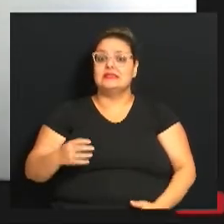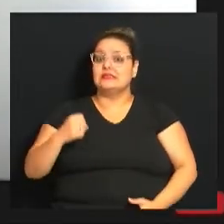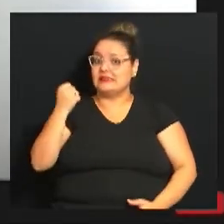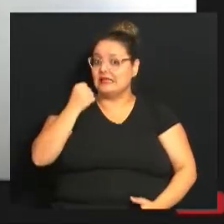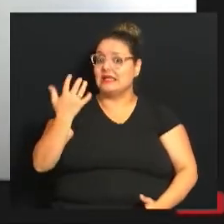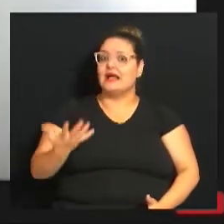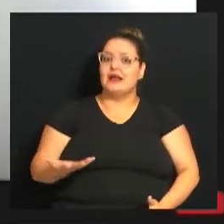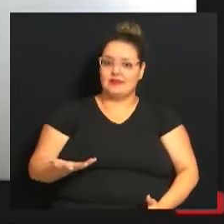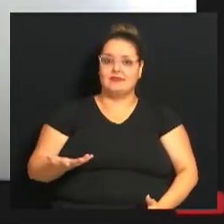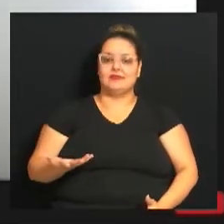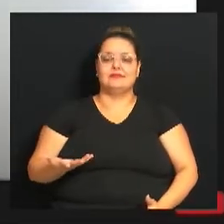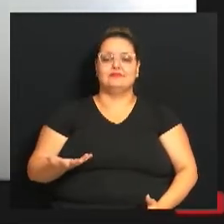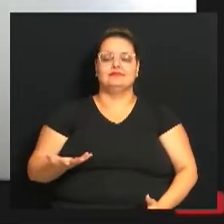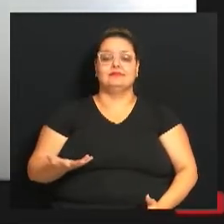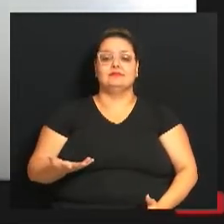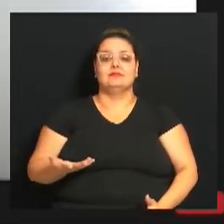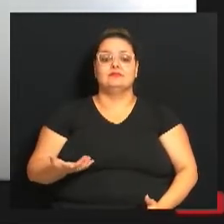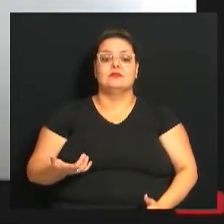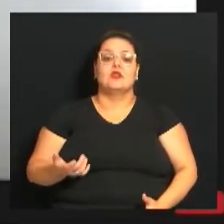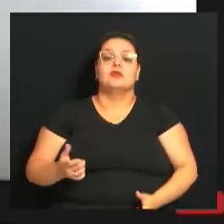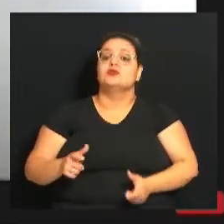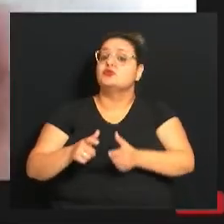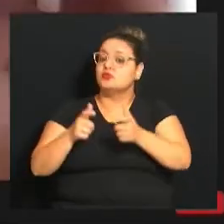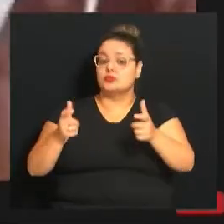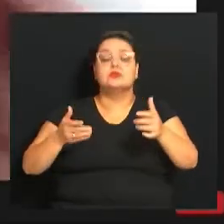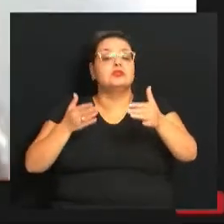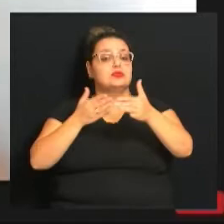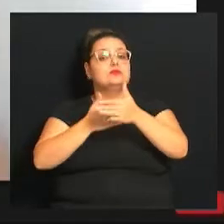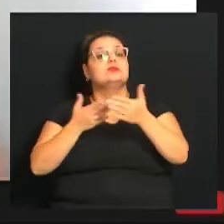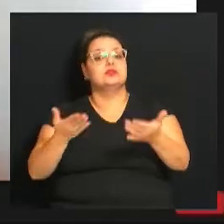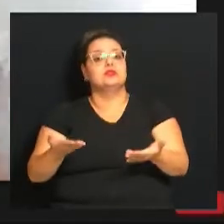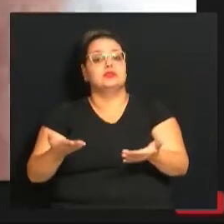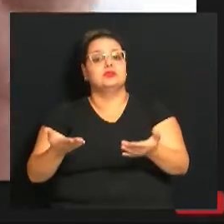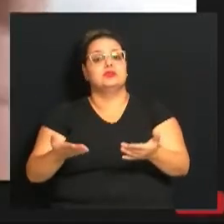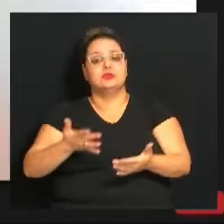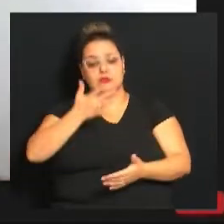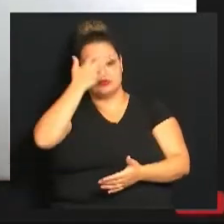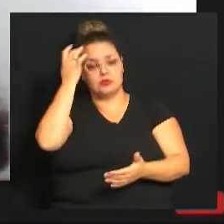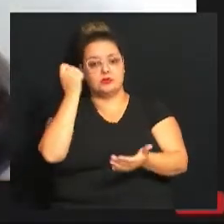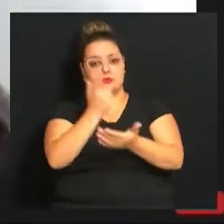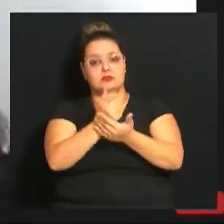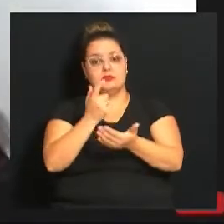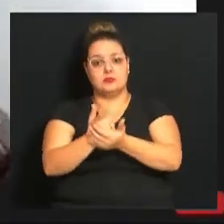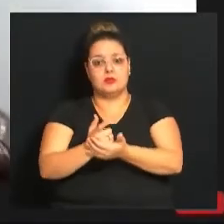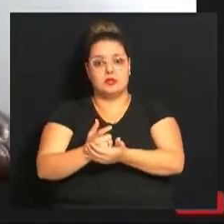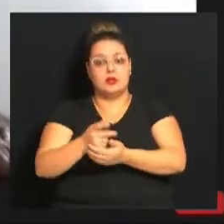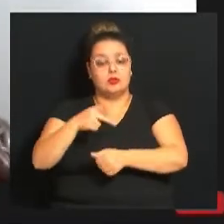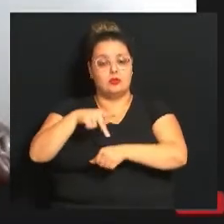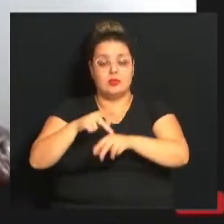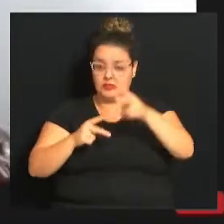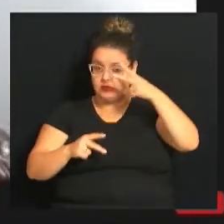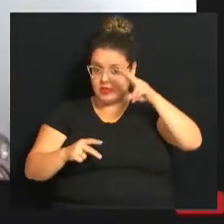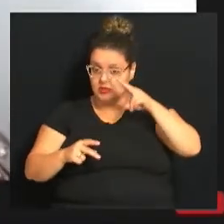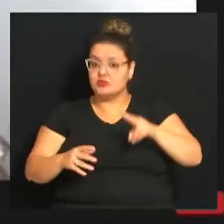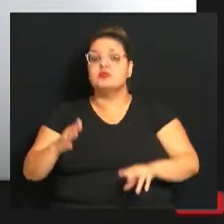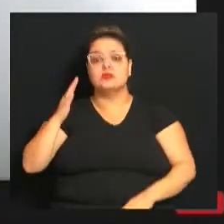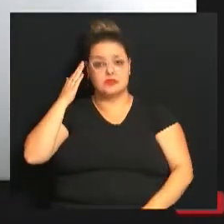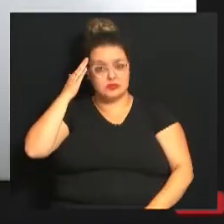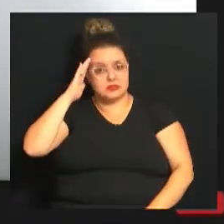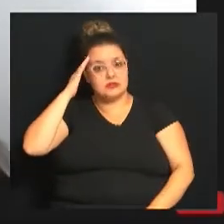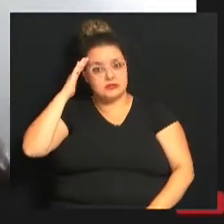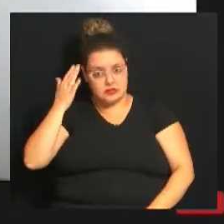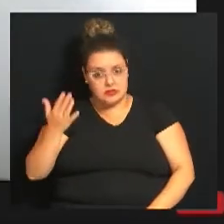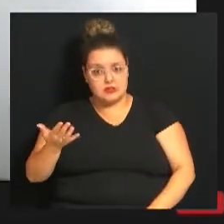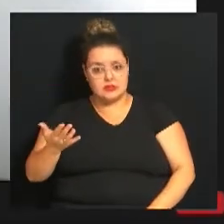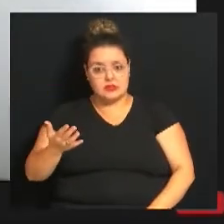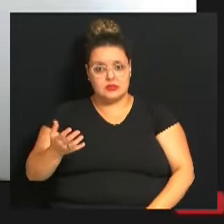Então, acho que o grande limite é o bolso do consumidor. No caso do México, eles souberam entender isso, eles colocaram as novas mídias chegando